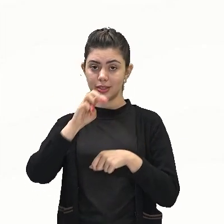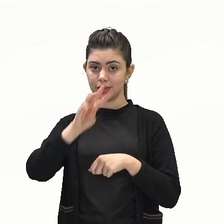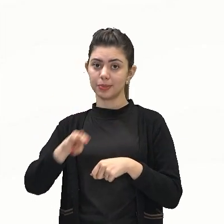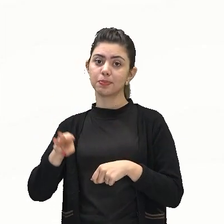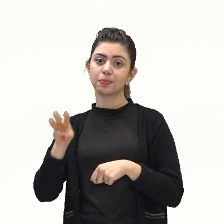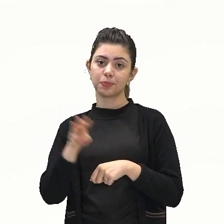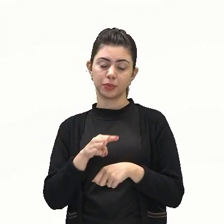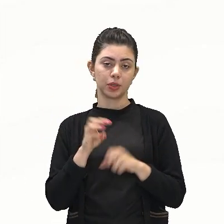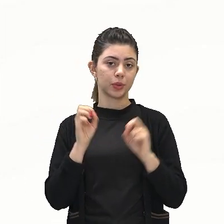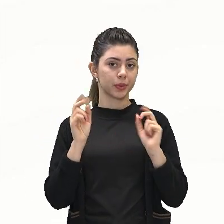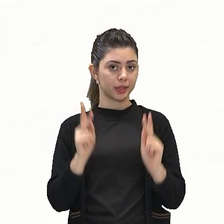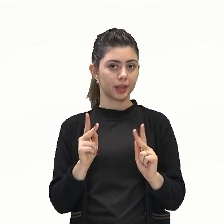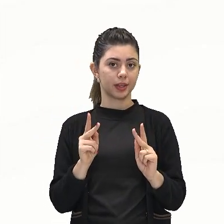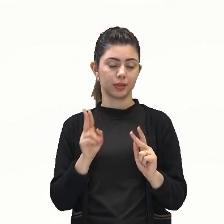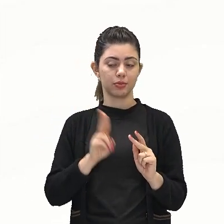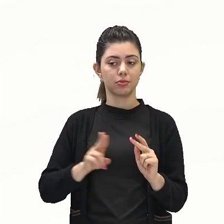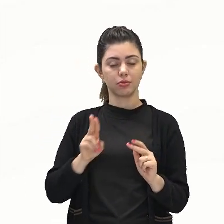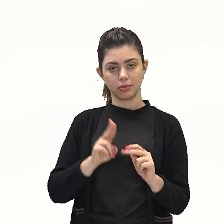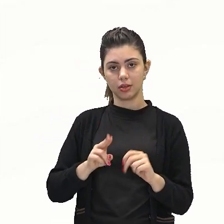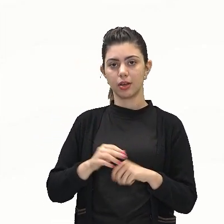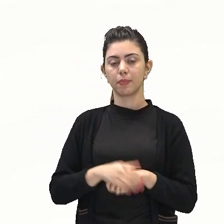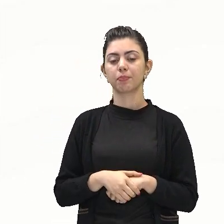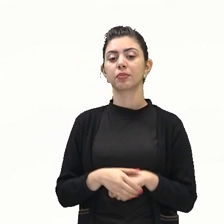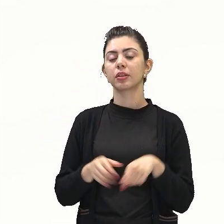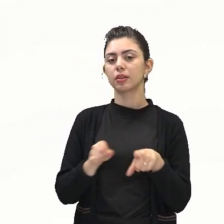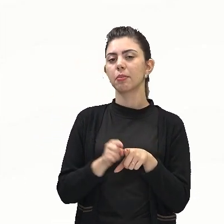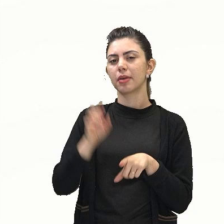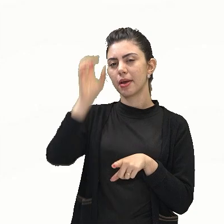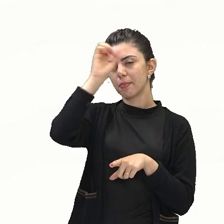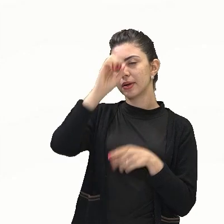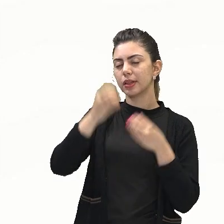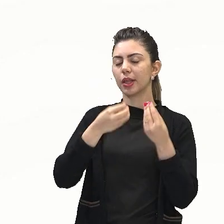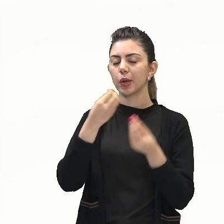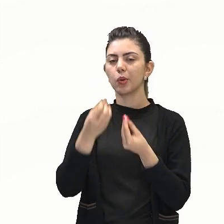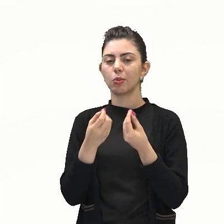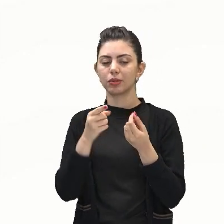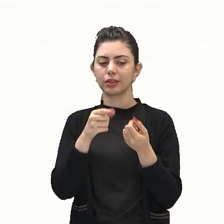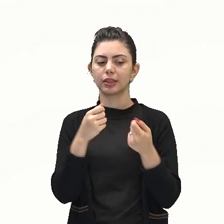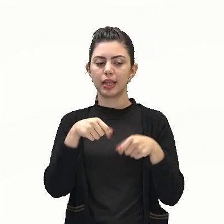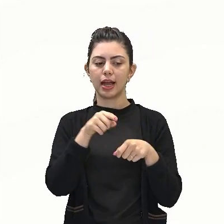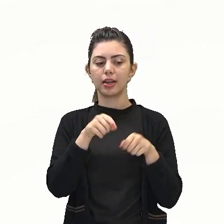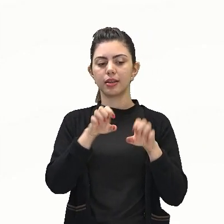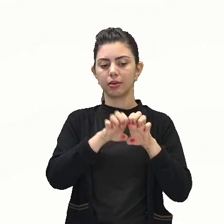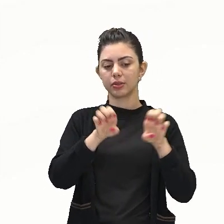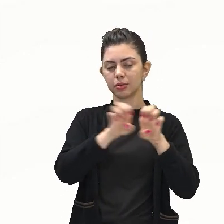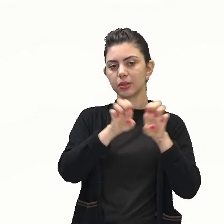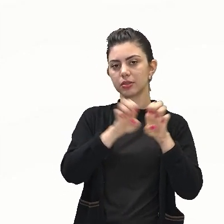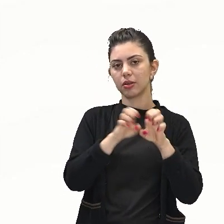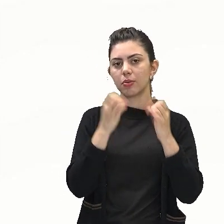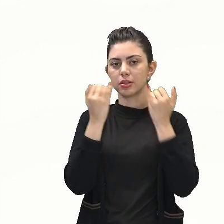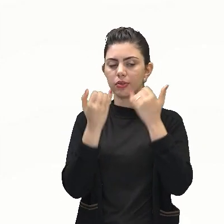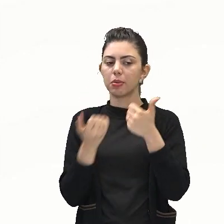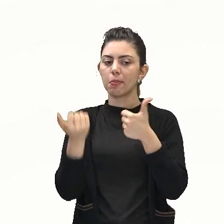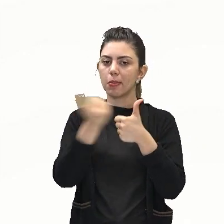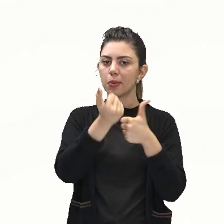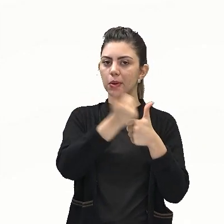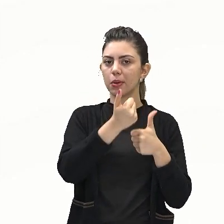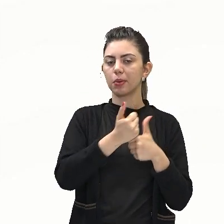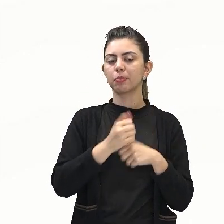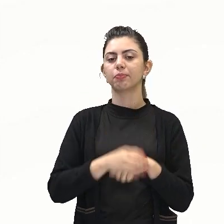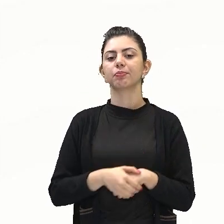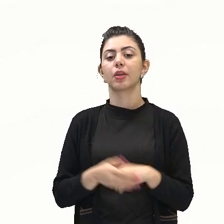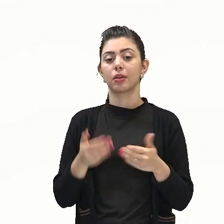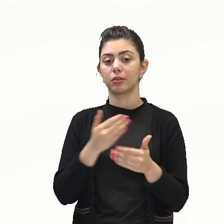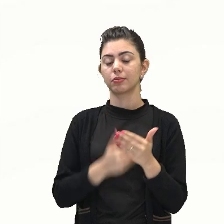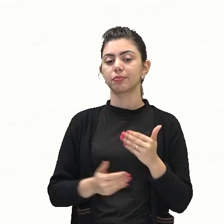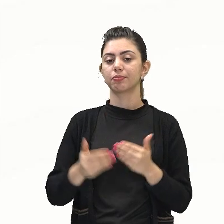associação com as matrizes e aprender ali a fazer o escalonamento. Tudo bem? Então, continuando aqui,